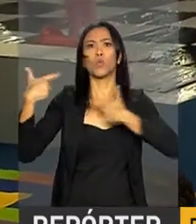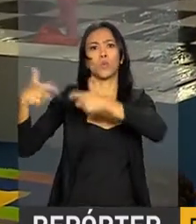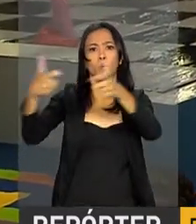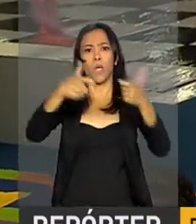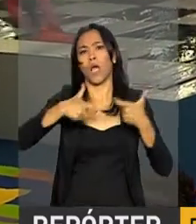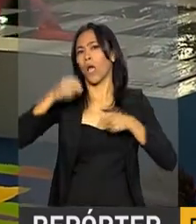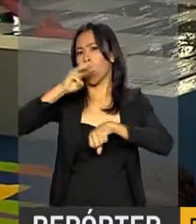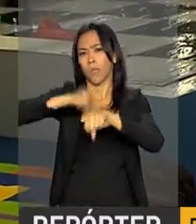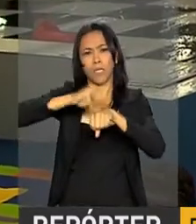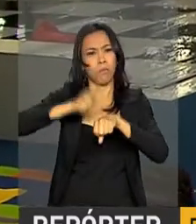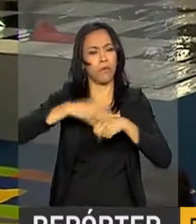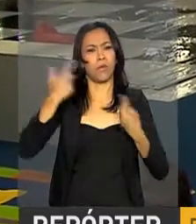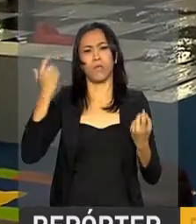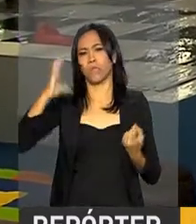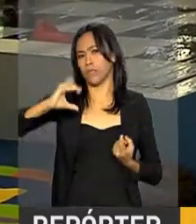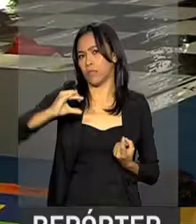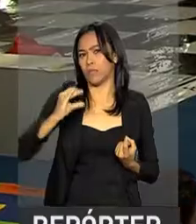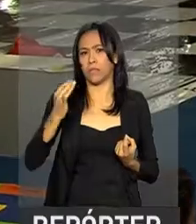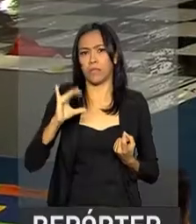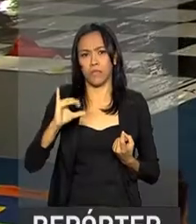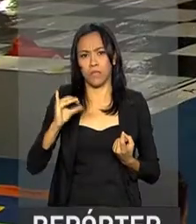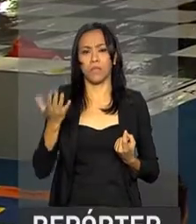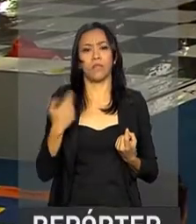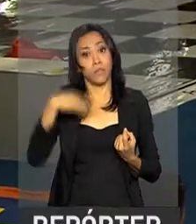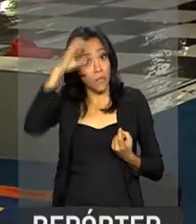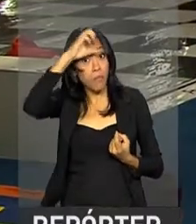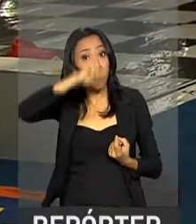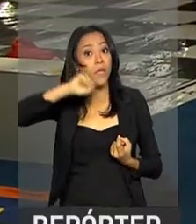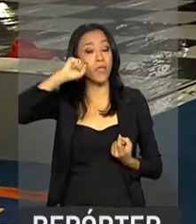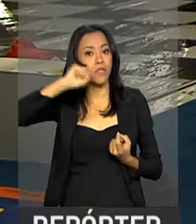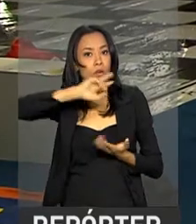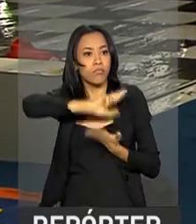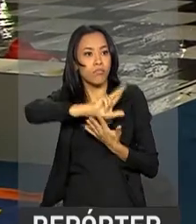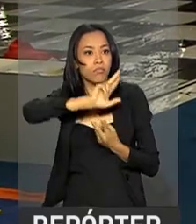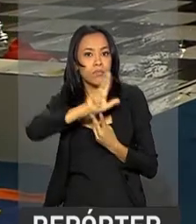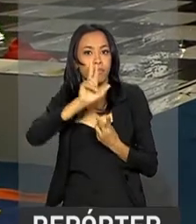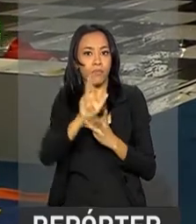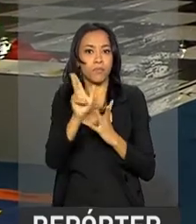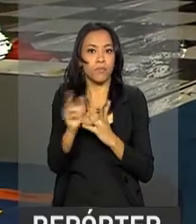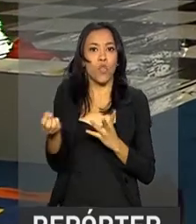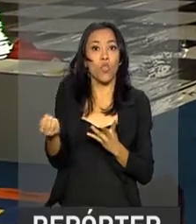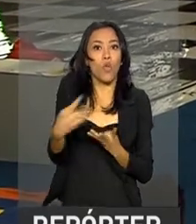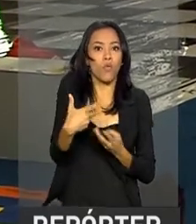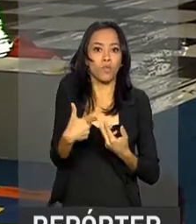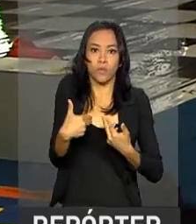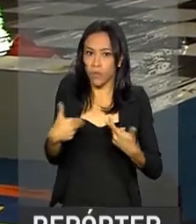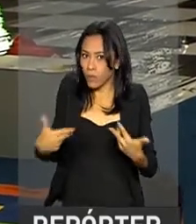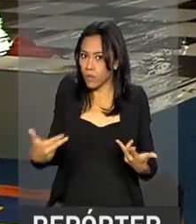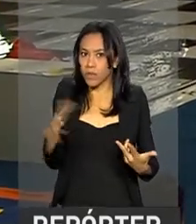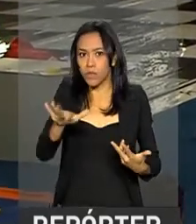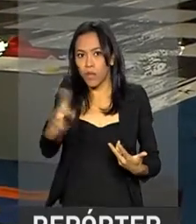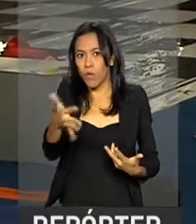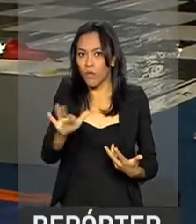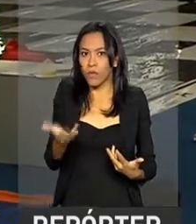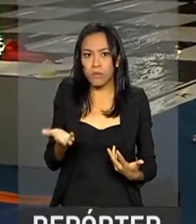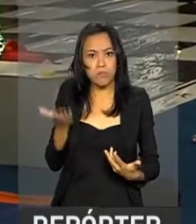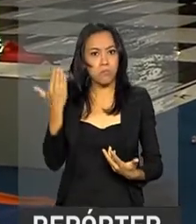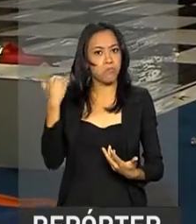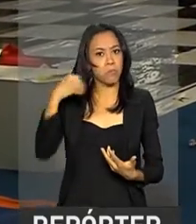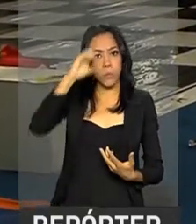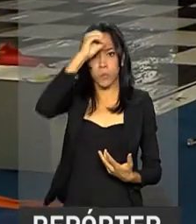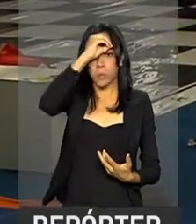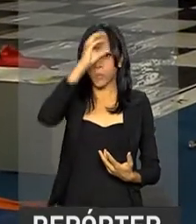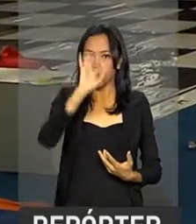matemática, ciências, tudo. Você aprende várias coisas, né? Novas coisas que você talvez não tinha visto, né?